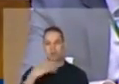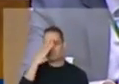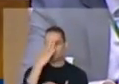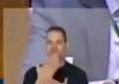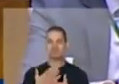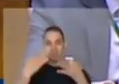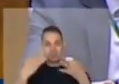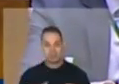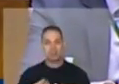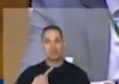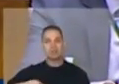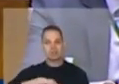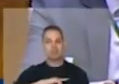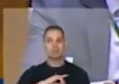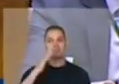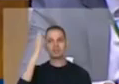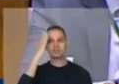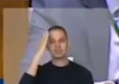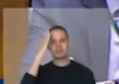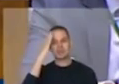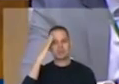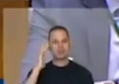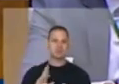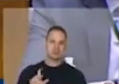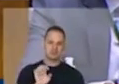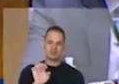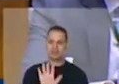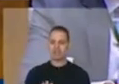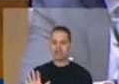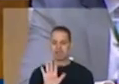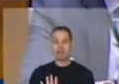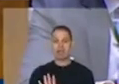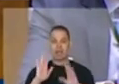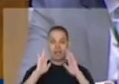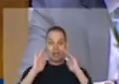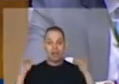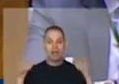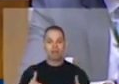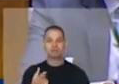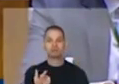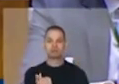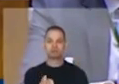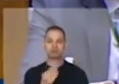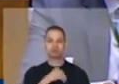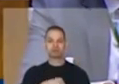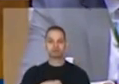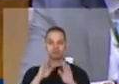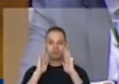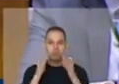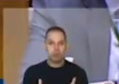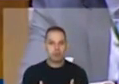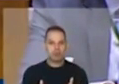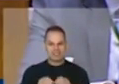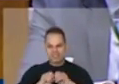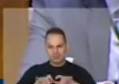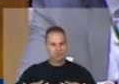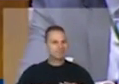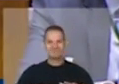certeza que nós sabemos que, diferente da Europa, o nosso Estado é concentrador de renda, não é distribuidor de